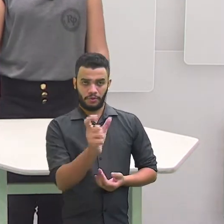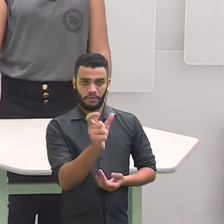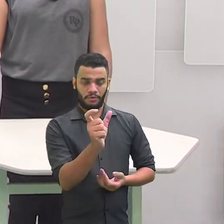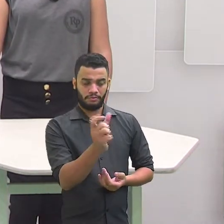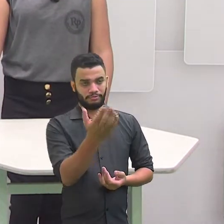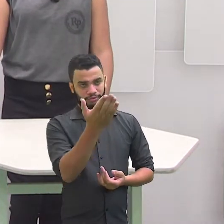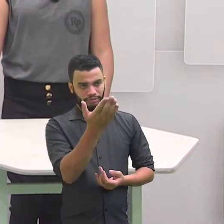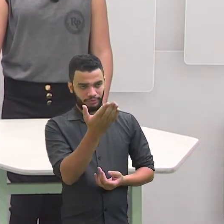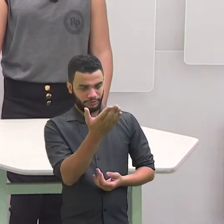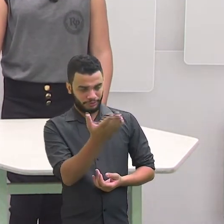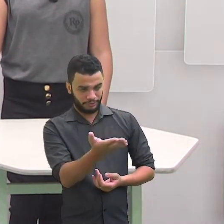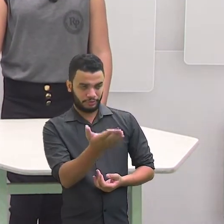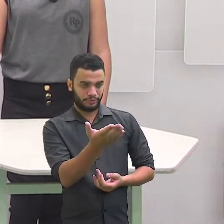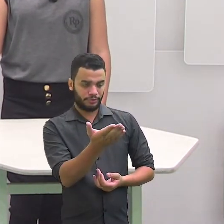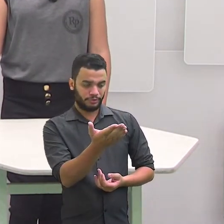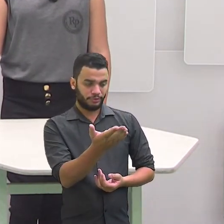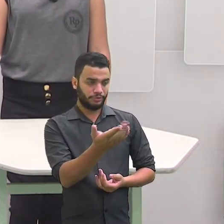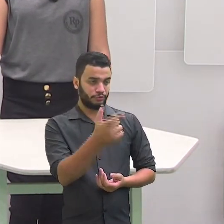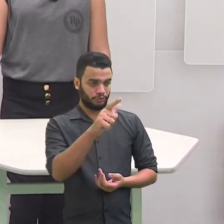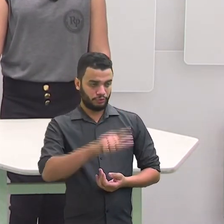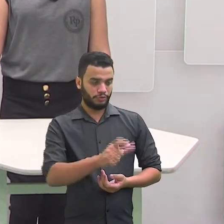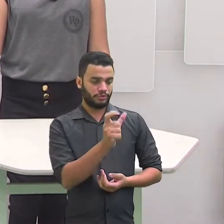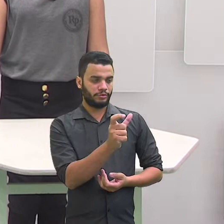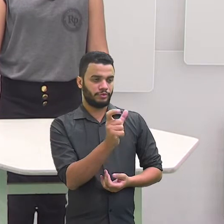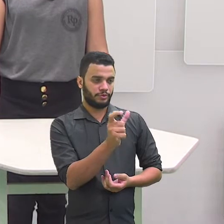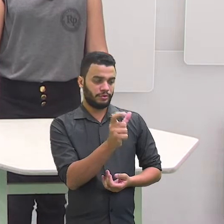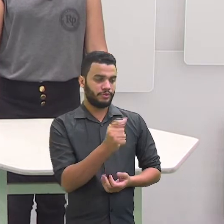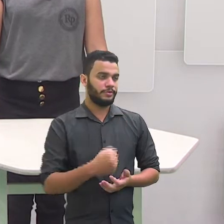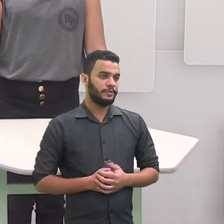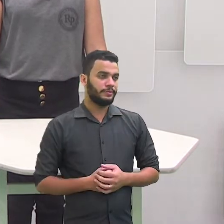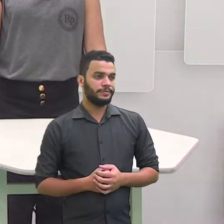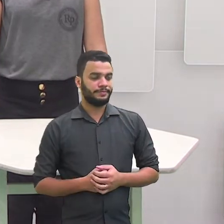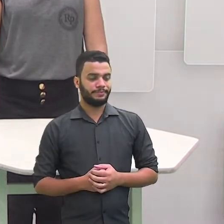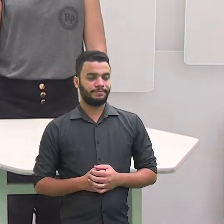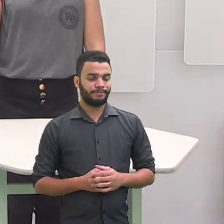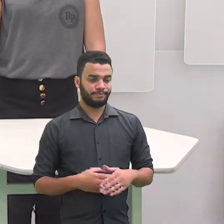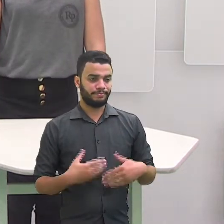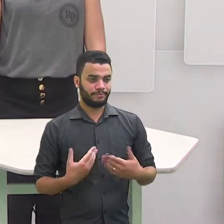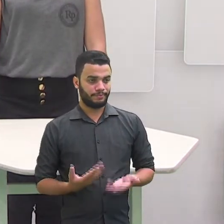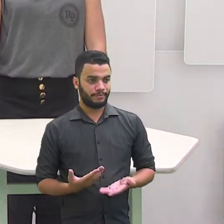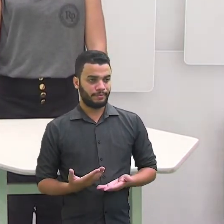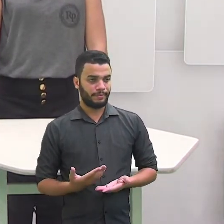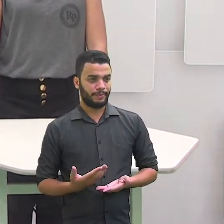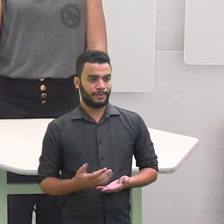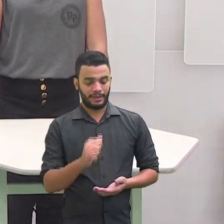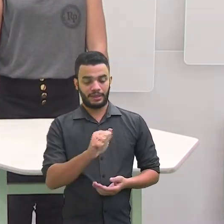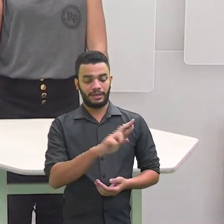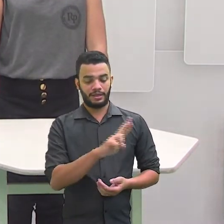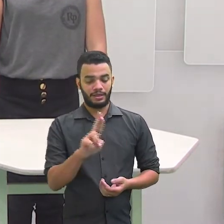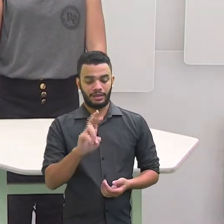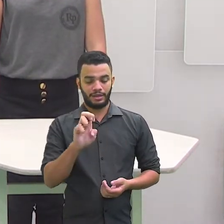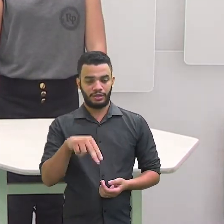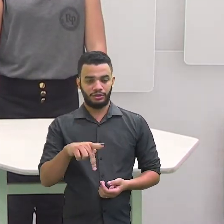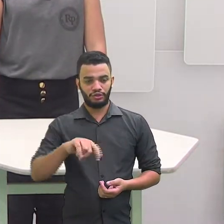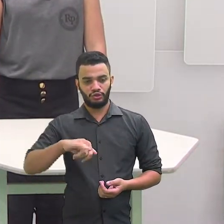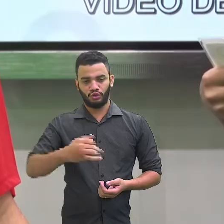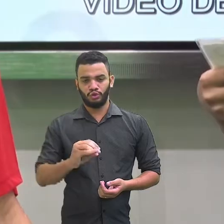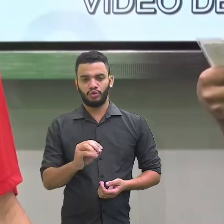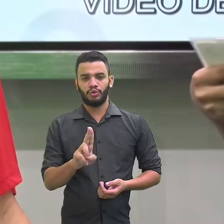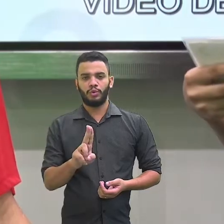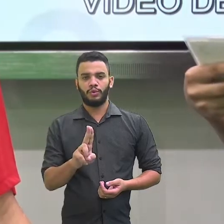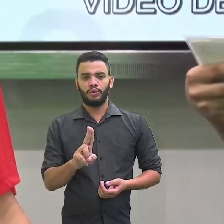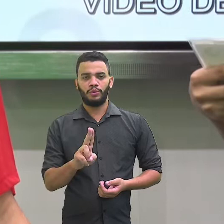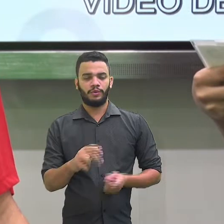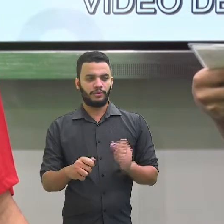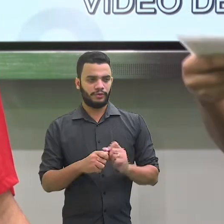Agora é você novamente, Pedro. E a sua palavra é arranjou. Arranjou.